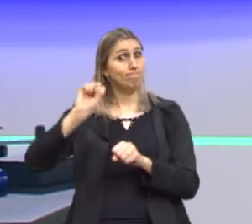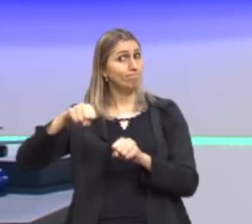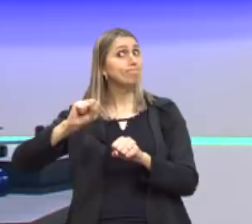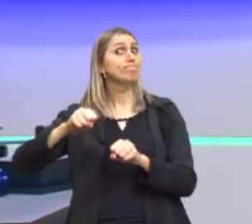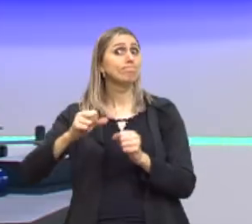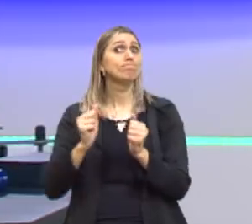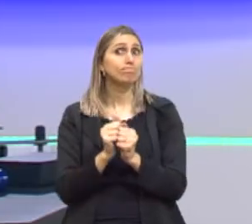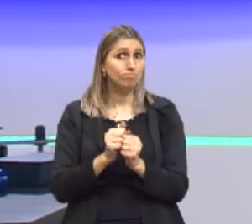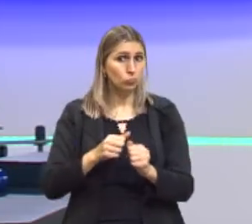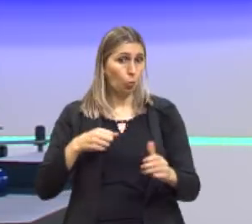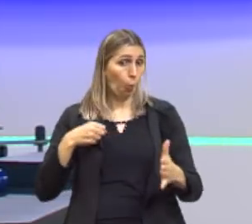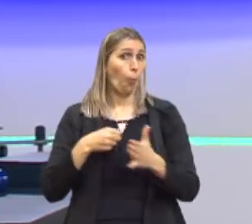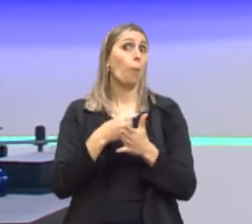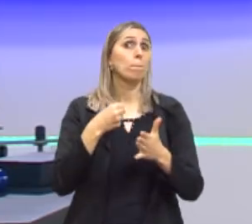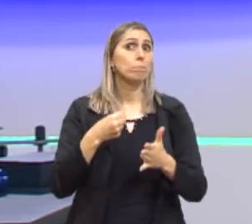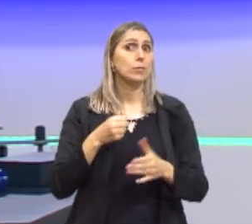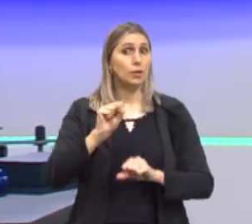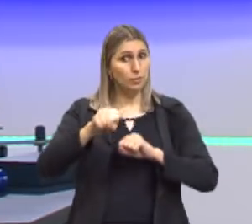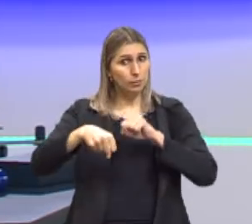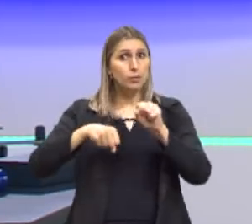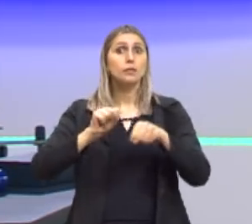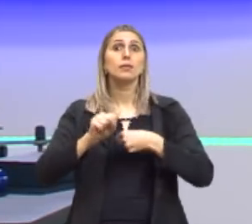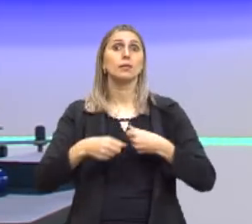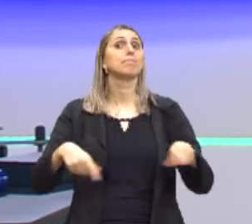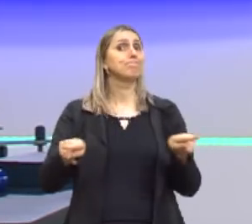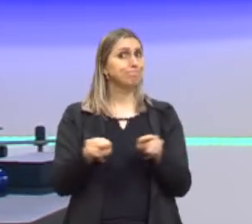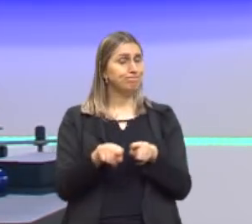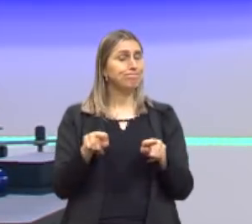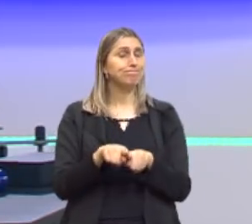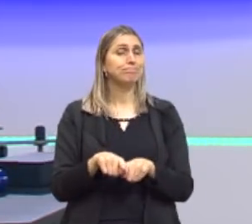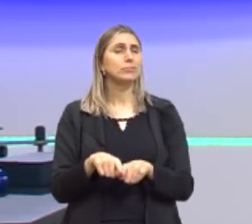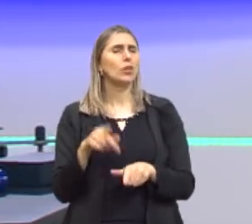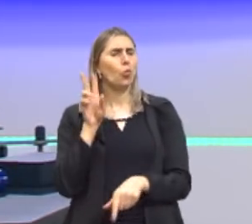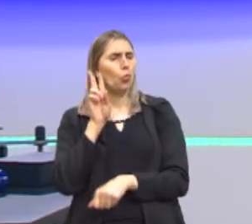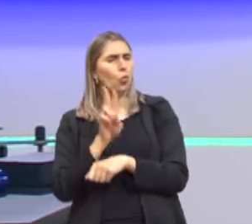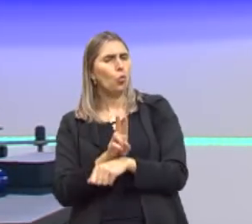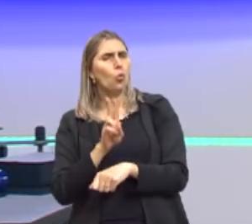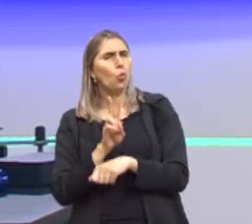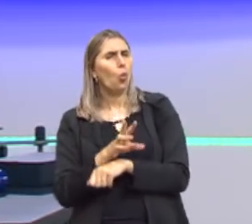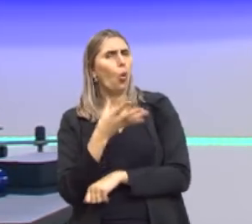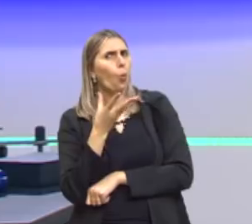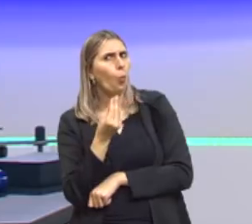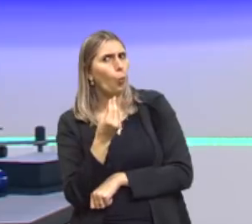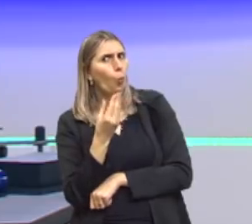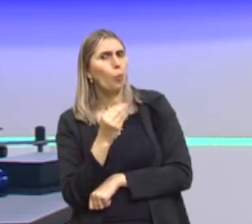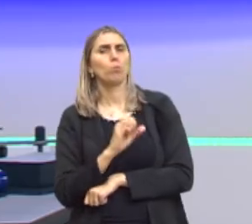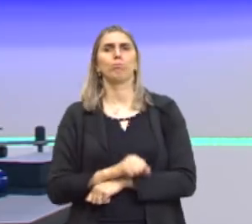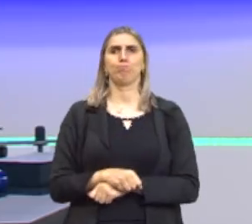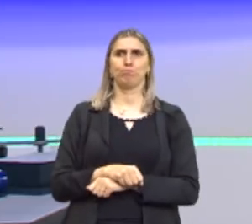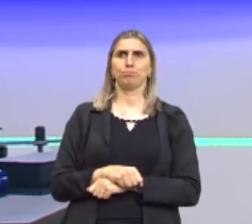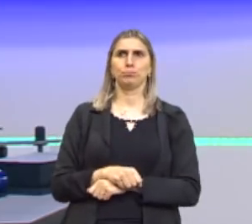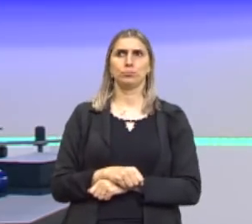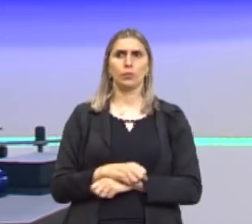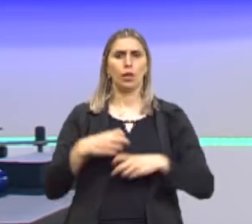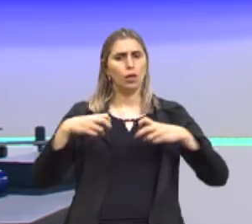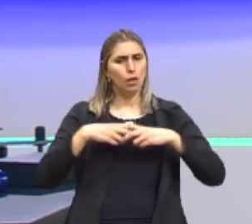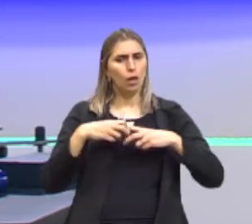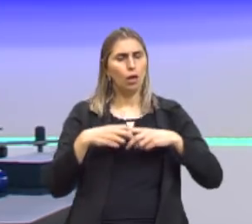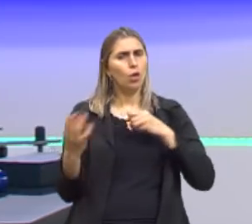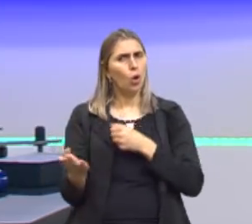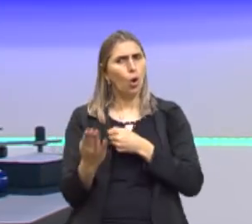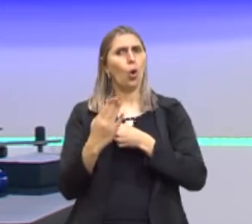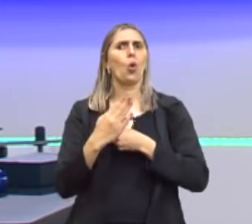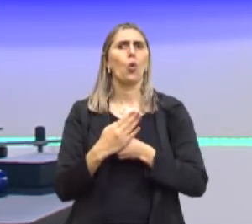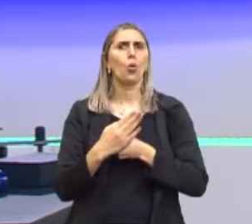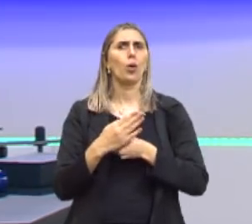motociclistas, né, e ciclistas também. Então, a gente tem que cuidar muito isso, que a física nos ajuda a